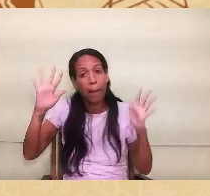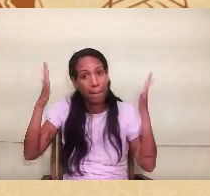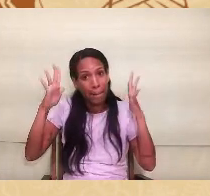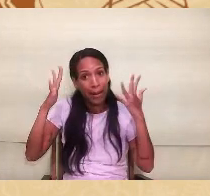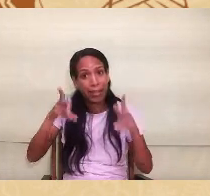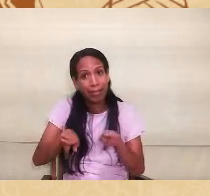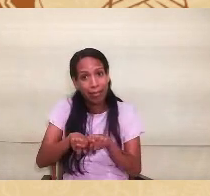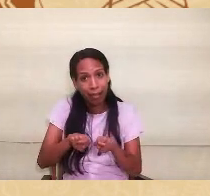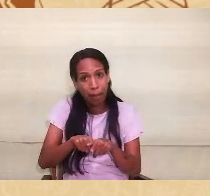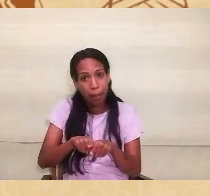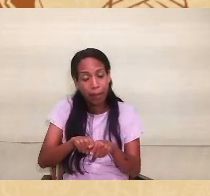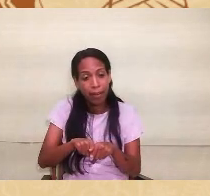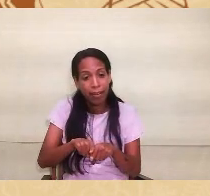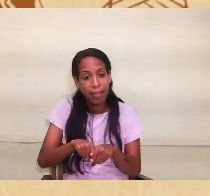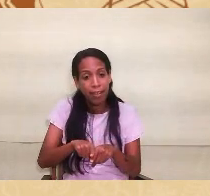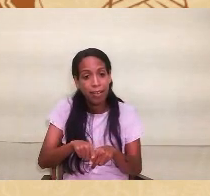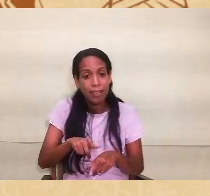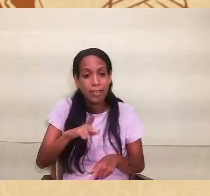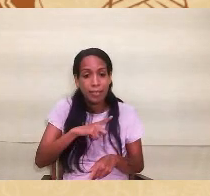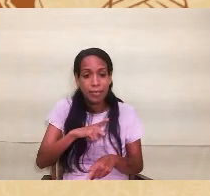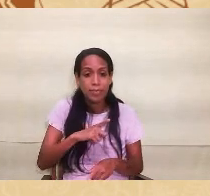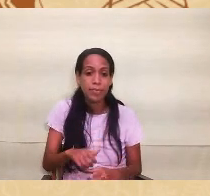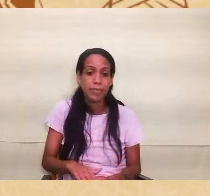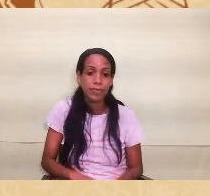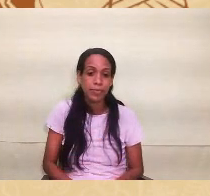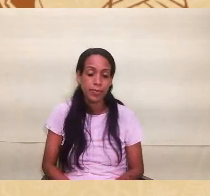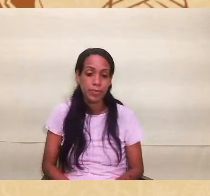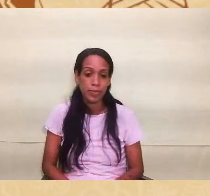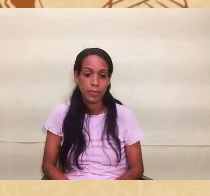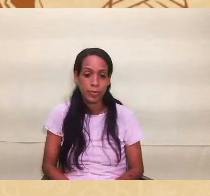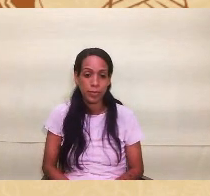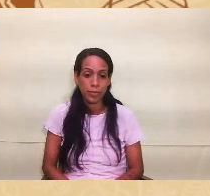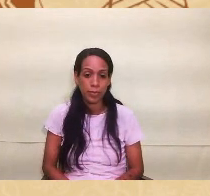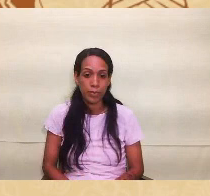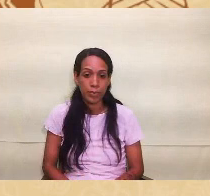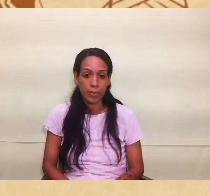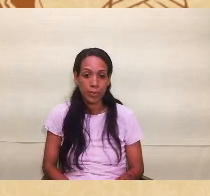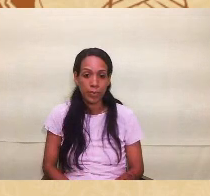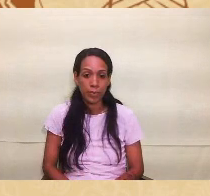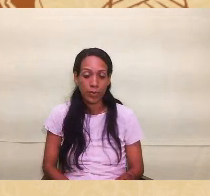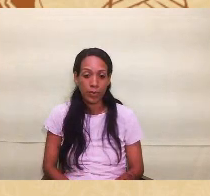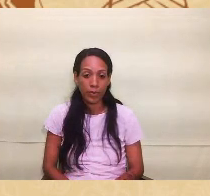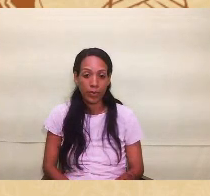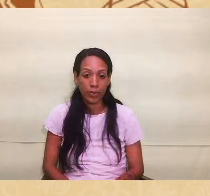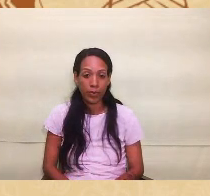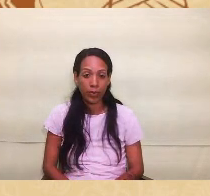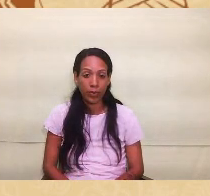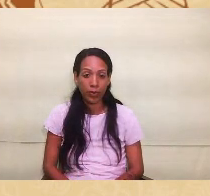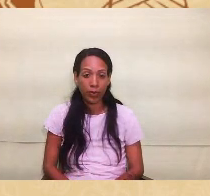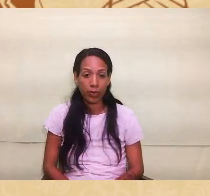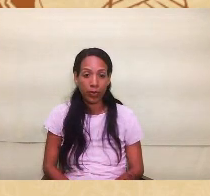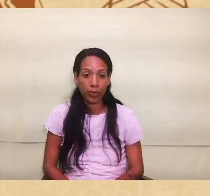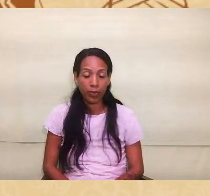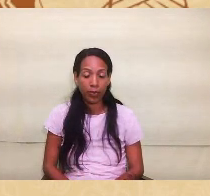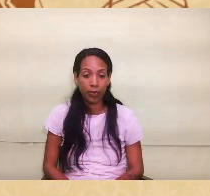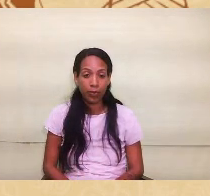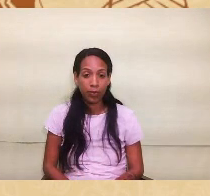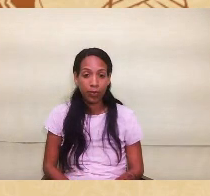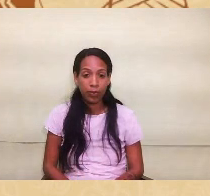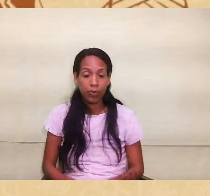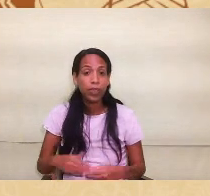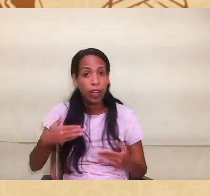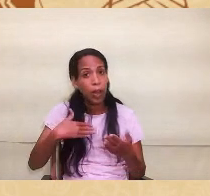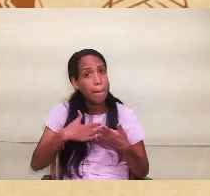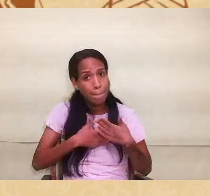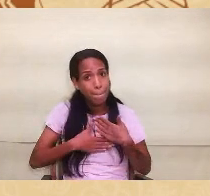fala, apareceram. Posso fazer um comentário sobre essa fala? Por favor, Cazé, por favor. Bom, primeiro, é um prazer estar